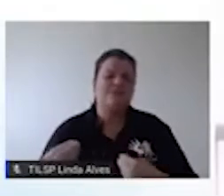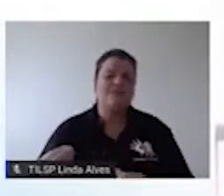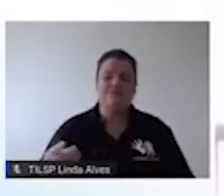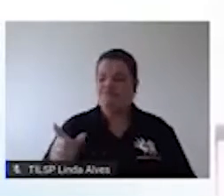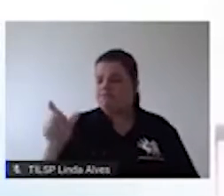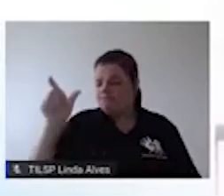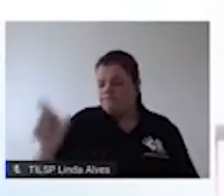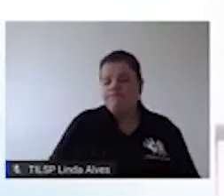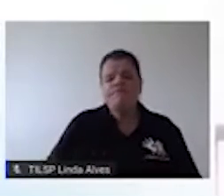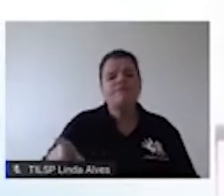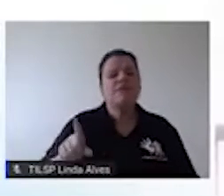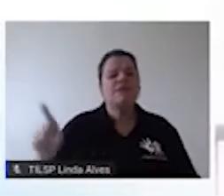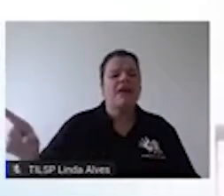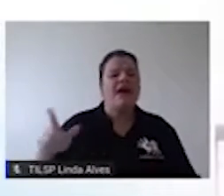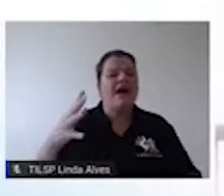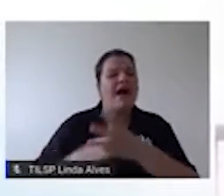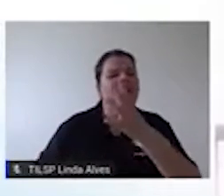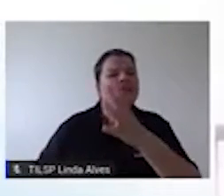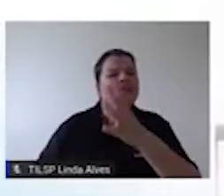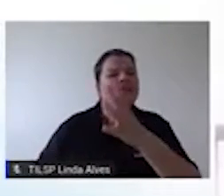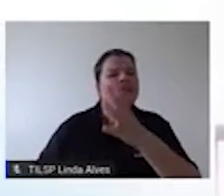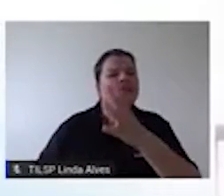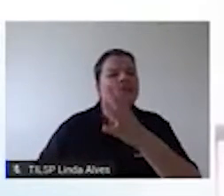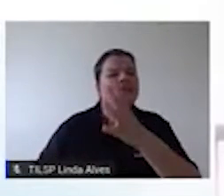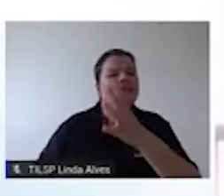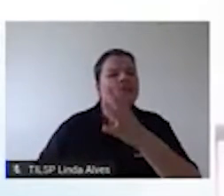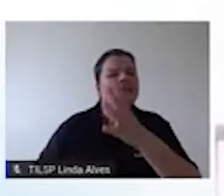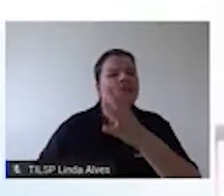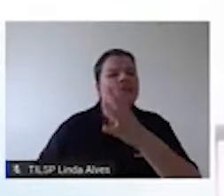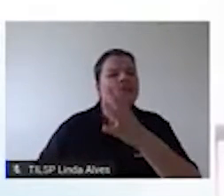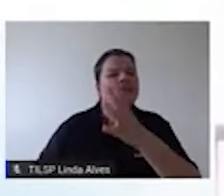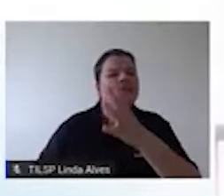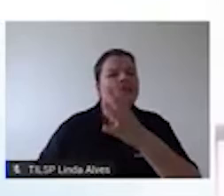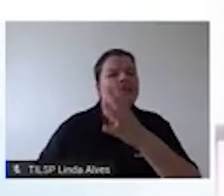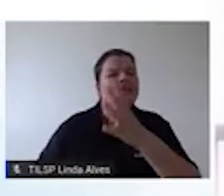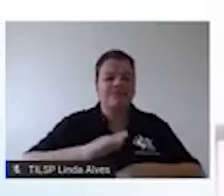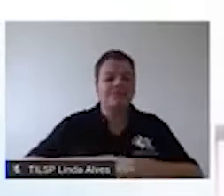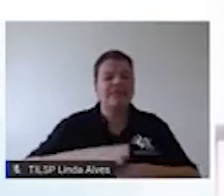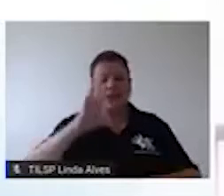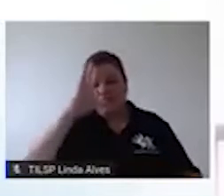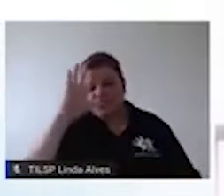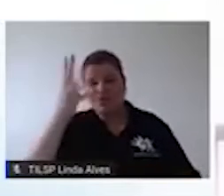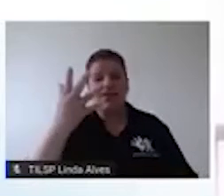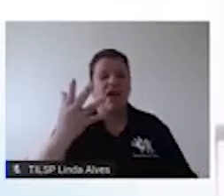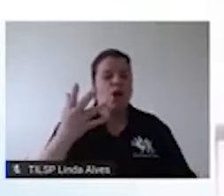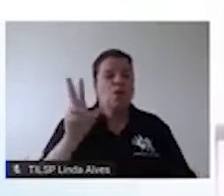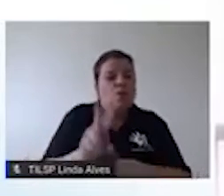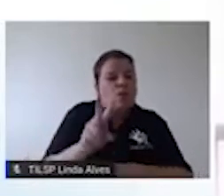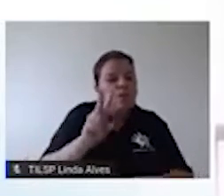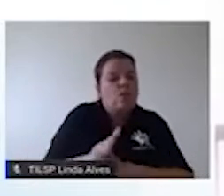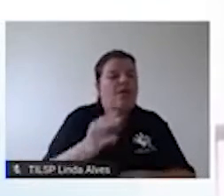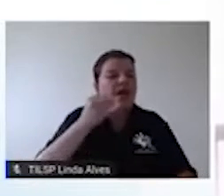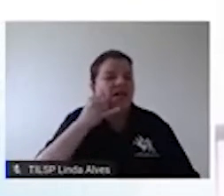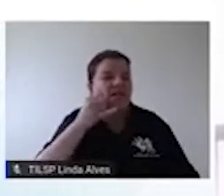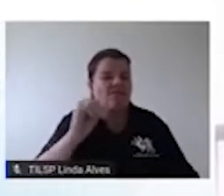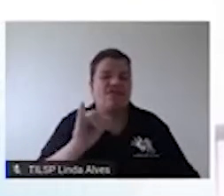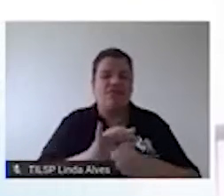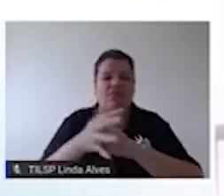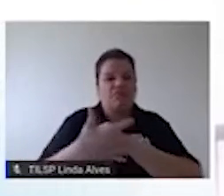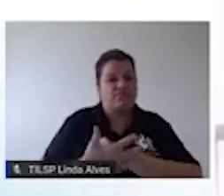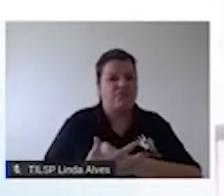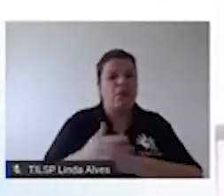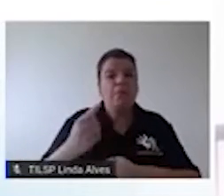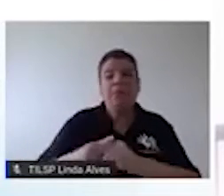forma ela faz com que as medidas sanitárias não sejam tomadas da forma como deveriam